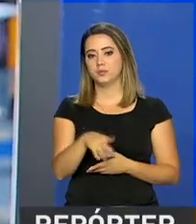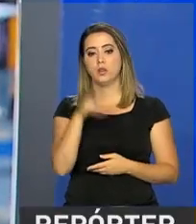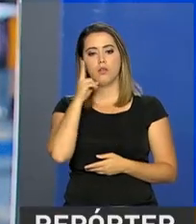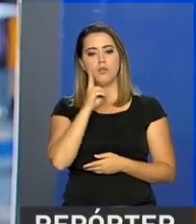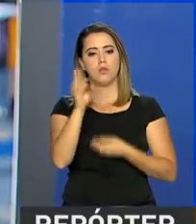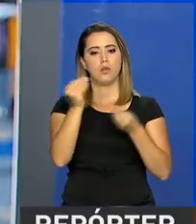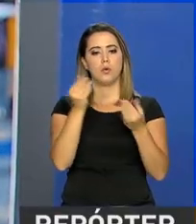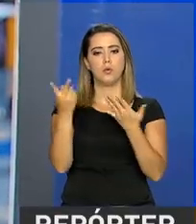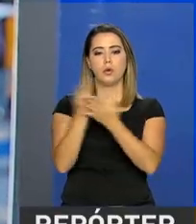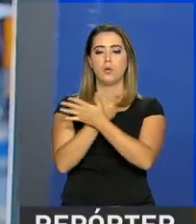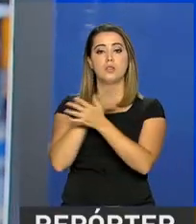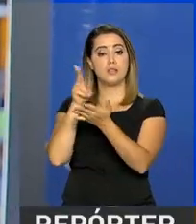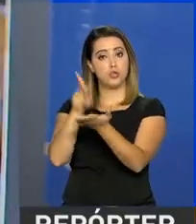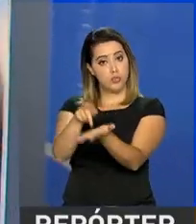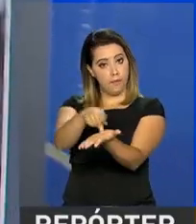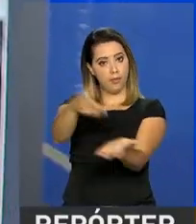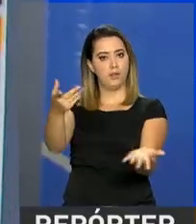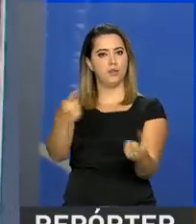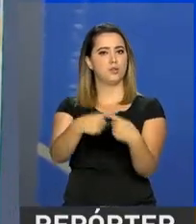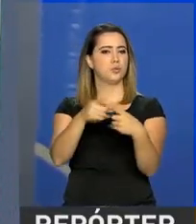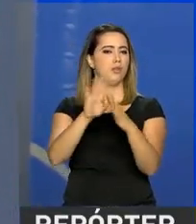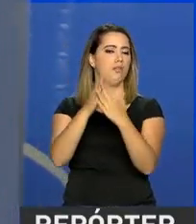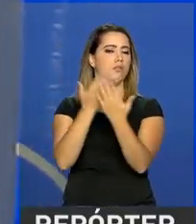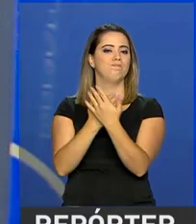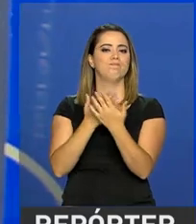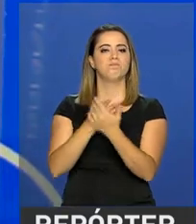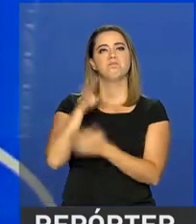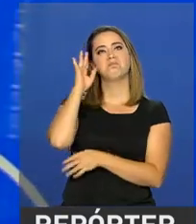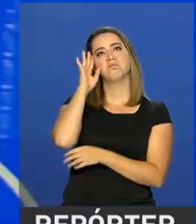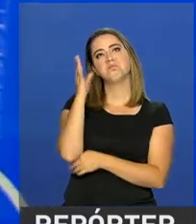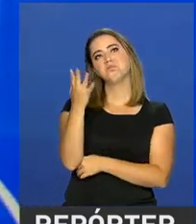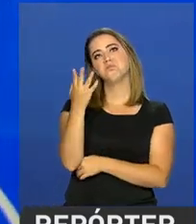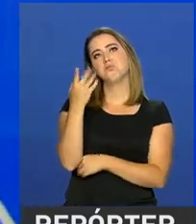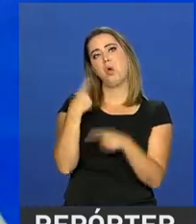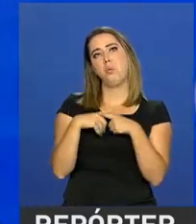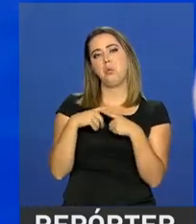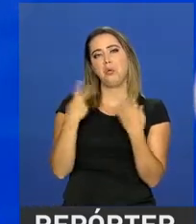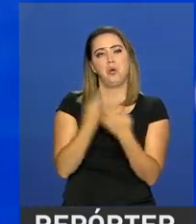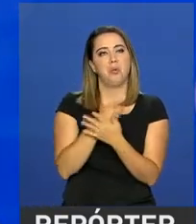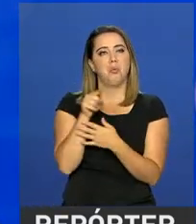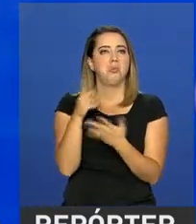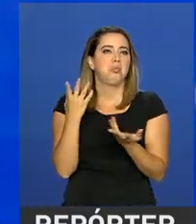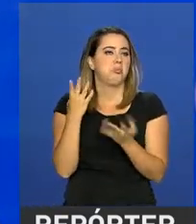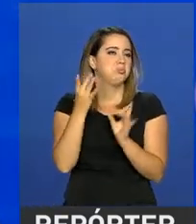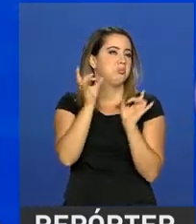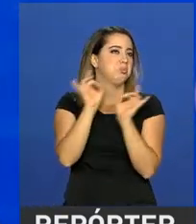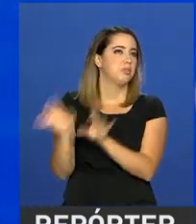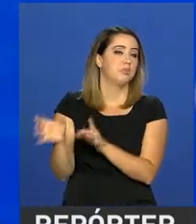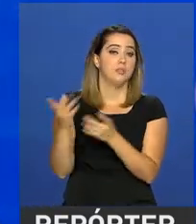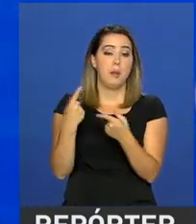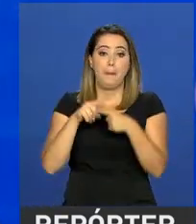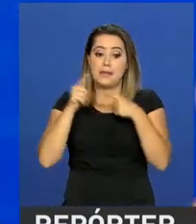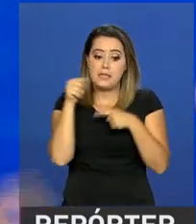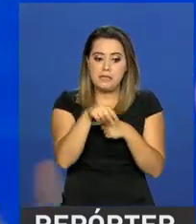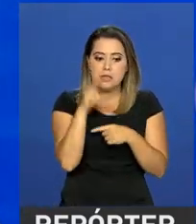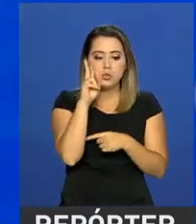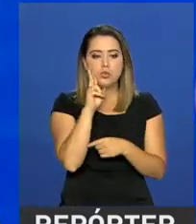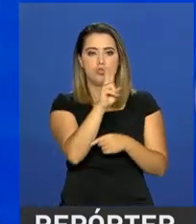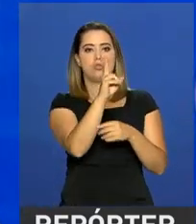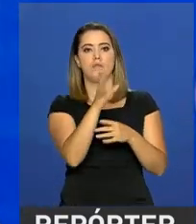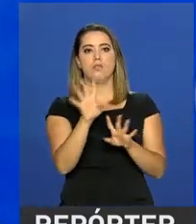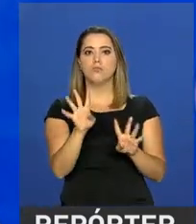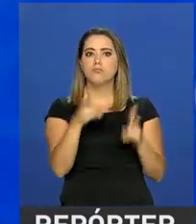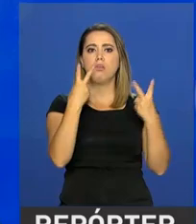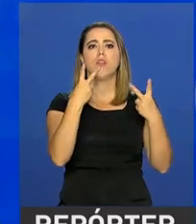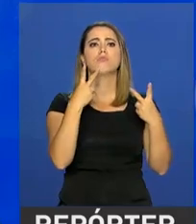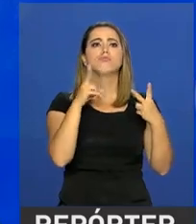que funciona na prática mesmo, porque só na escola a gente pensa, por que que a gente está aprendendo isso? A gente não vai usar. Aí aqui a gente está usando, a